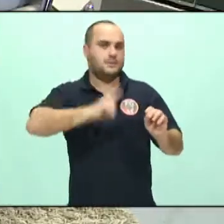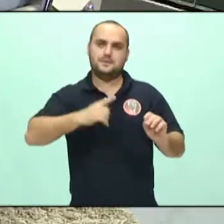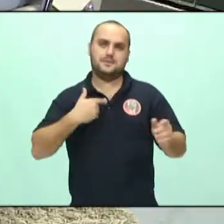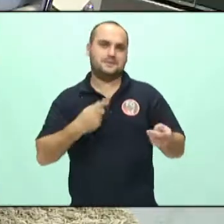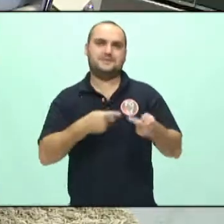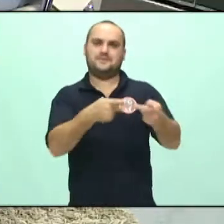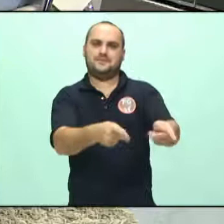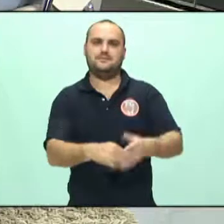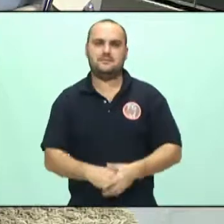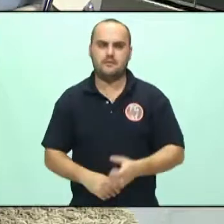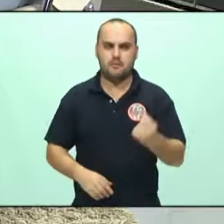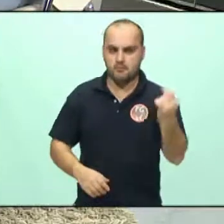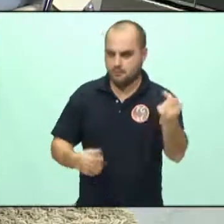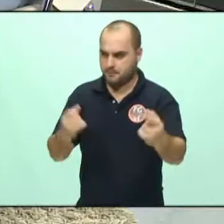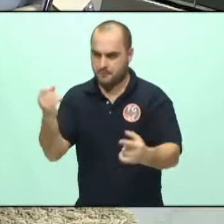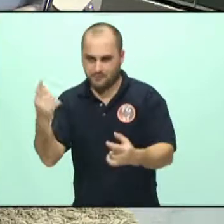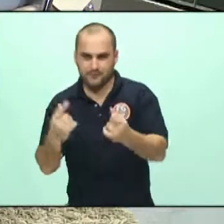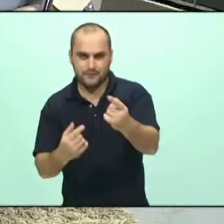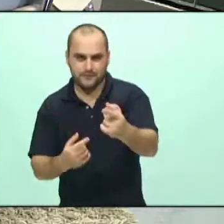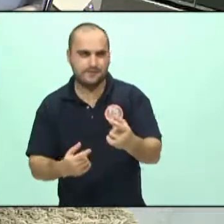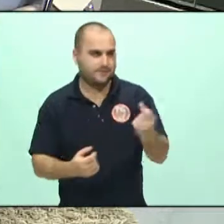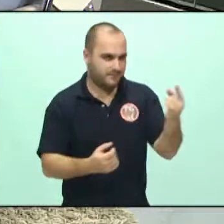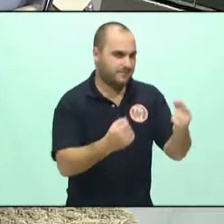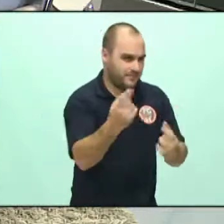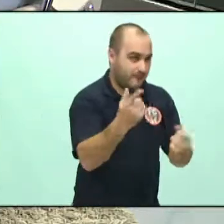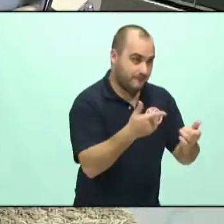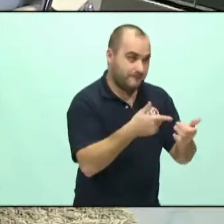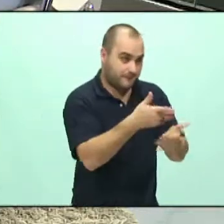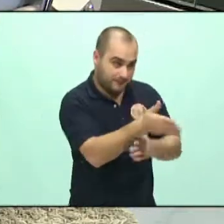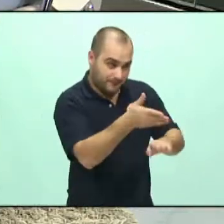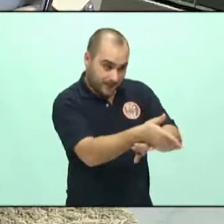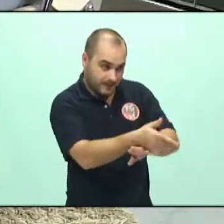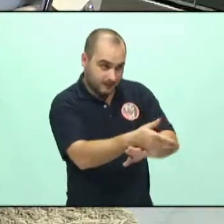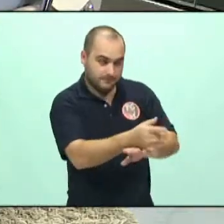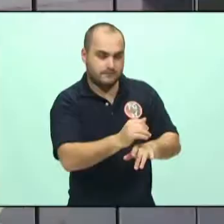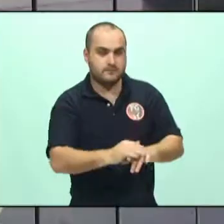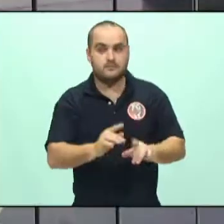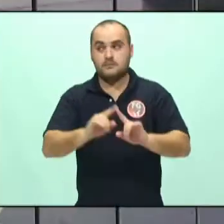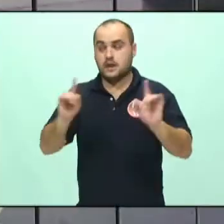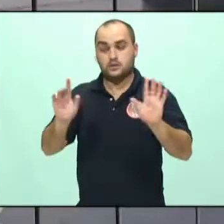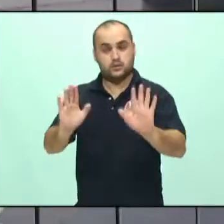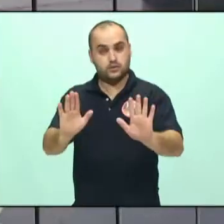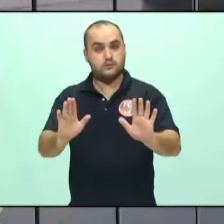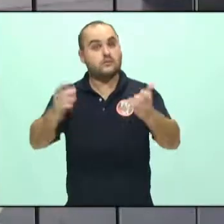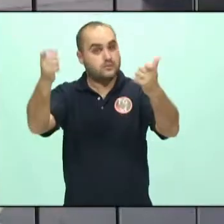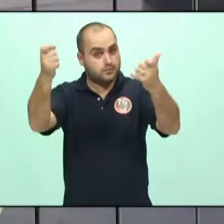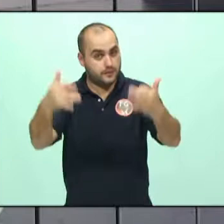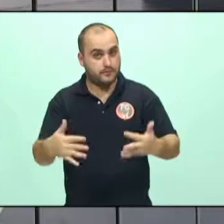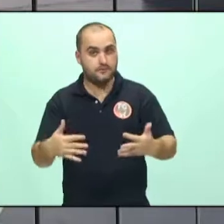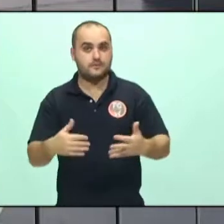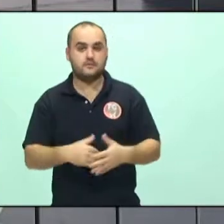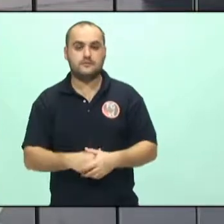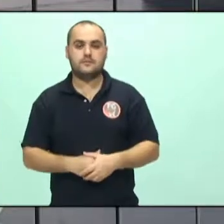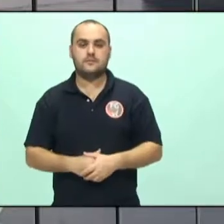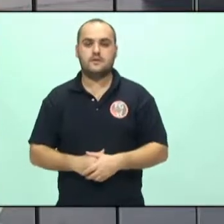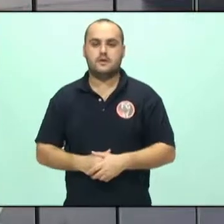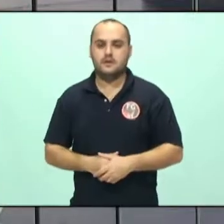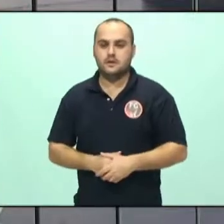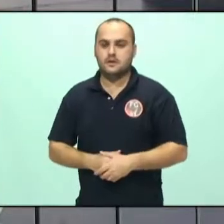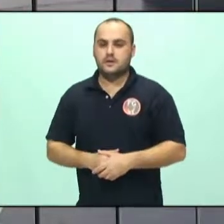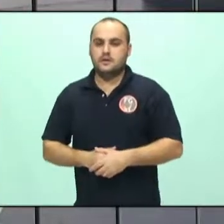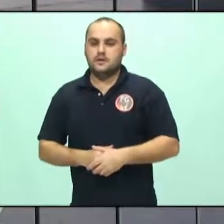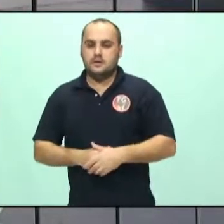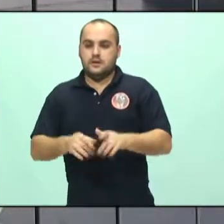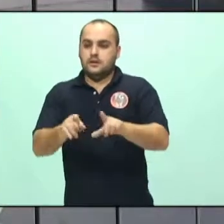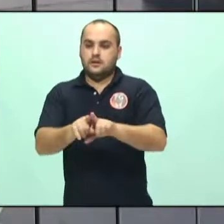Vai algumas, depois como. A coisa não vai dando certo. Mas só que assim, aí até é legal explicar, né, cara? Eu também não vou muito em eventos